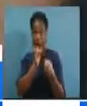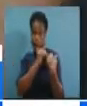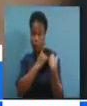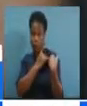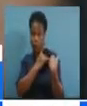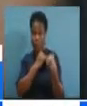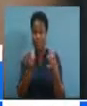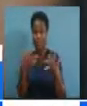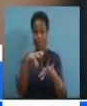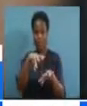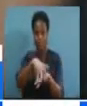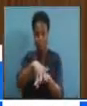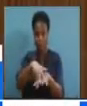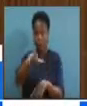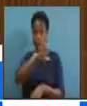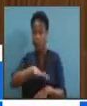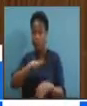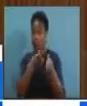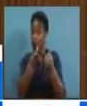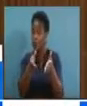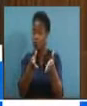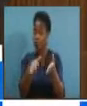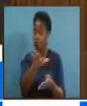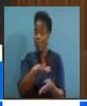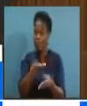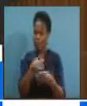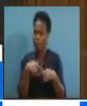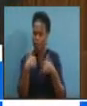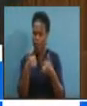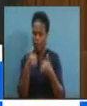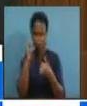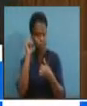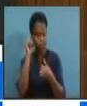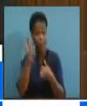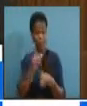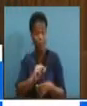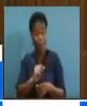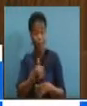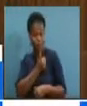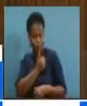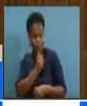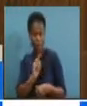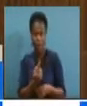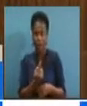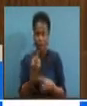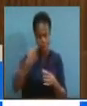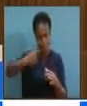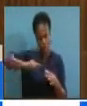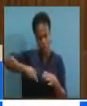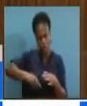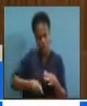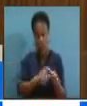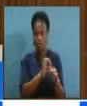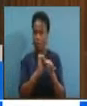pela integração regional, contribuiu de forma entusiástica e decisiva para o aprofundamento